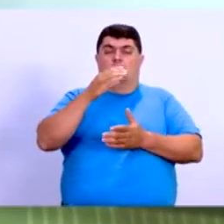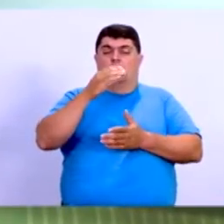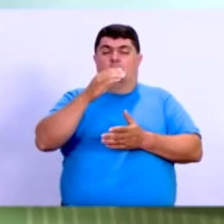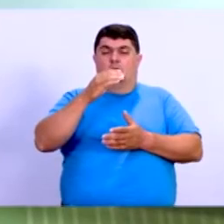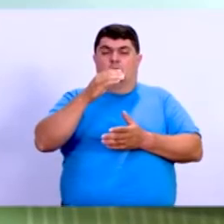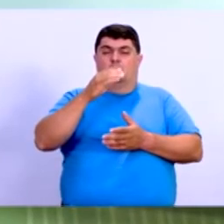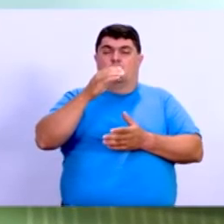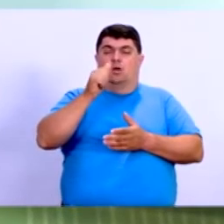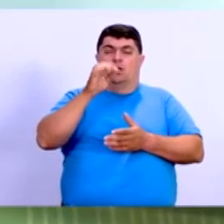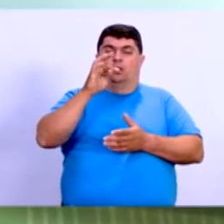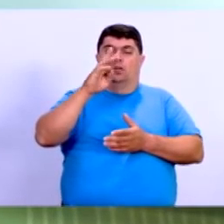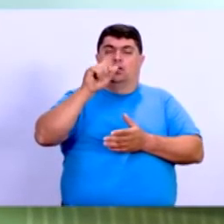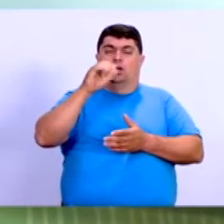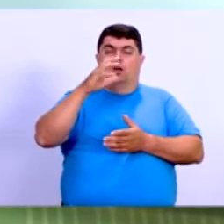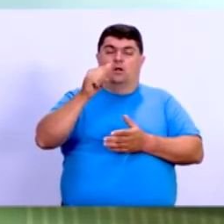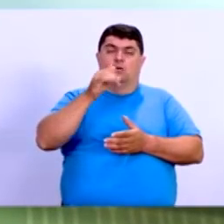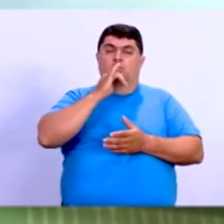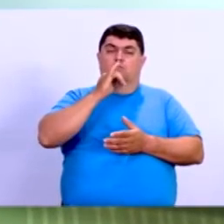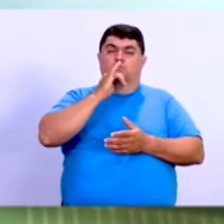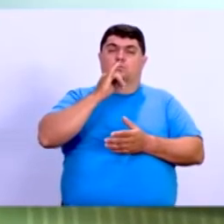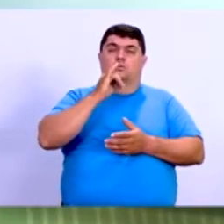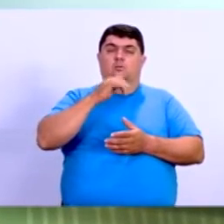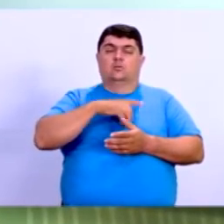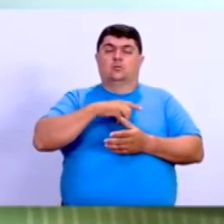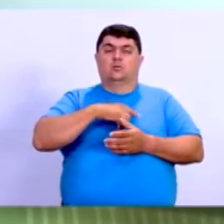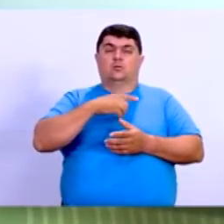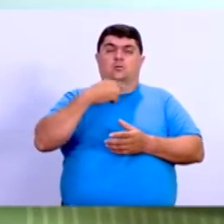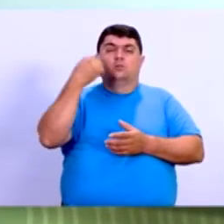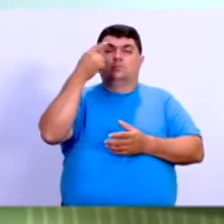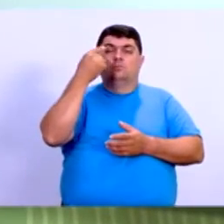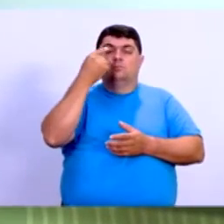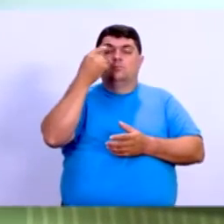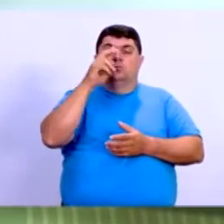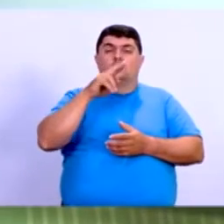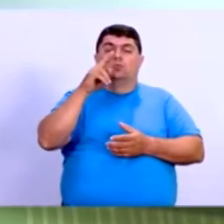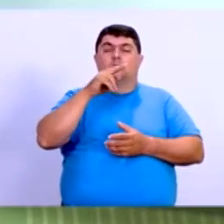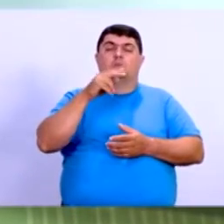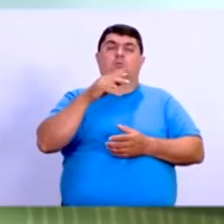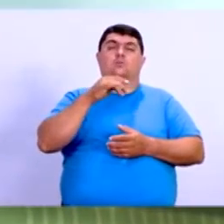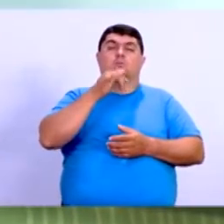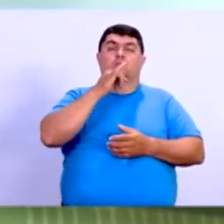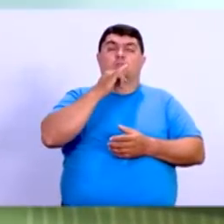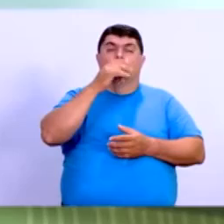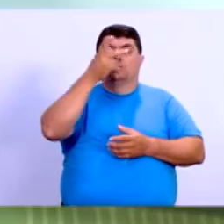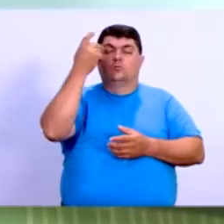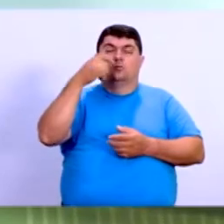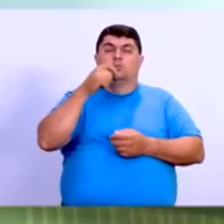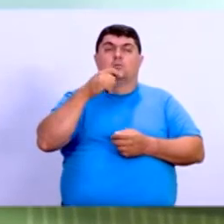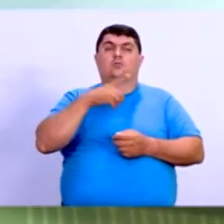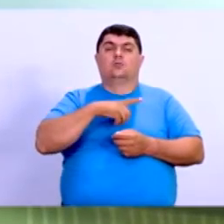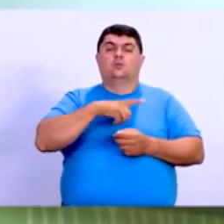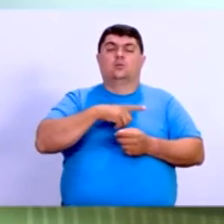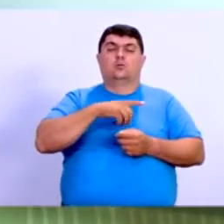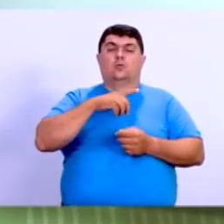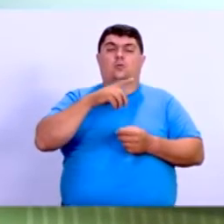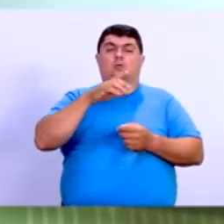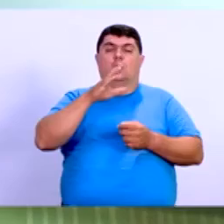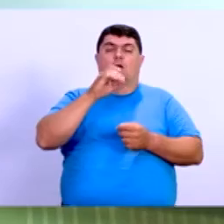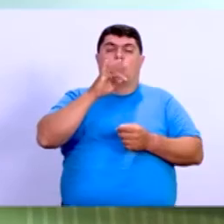eletrônica. Meu cliente precisa usar um leitor biométrico. Meu cliente precisa usar um leitor de